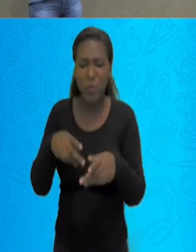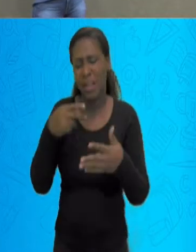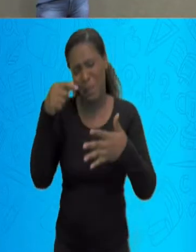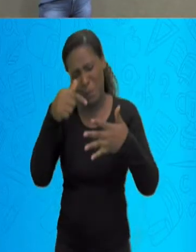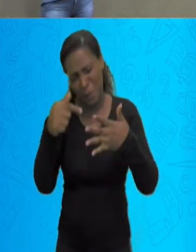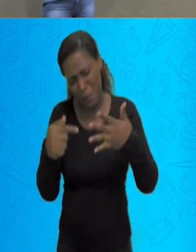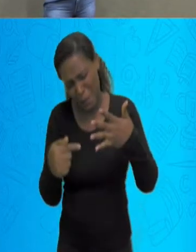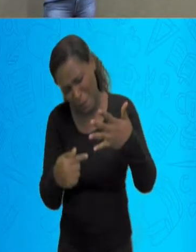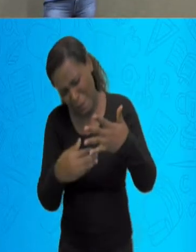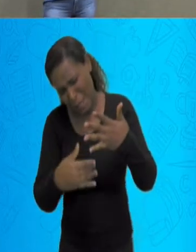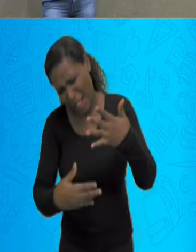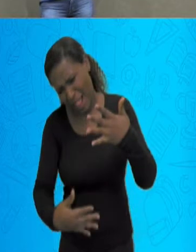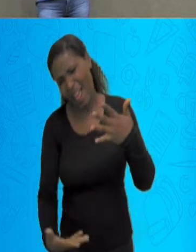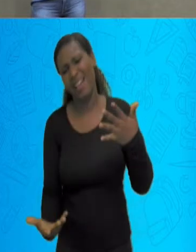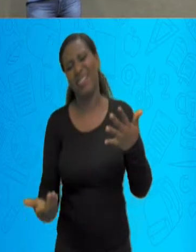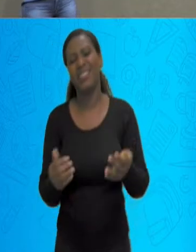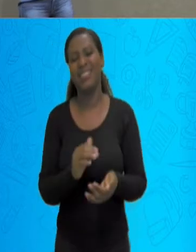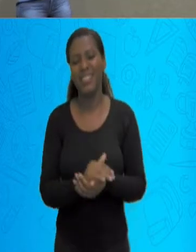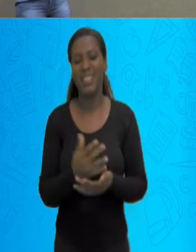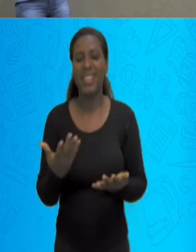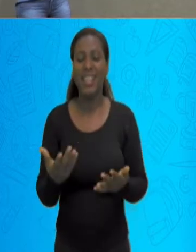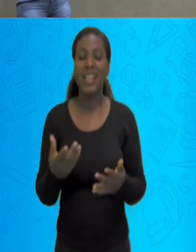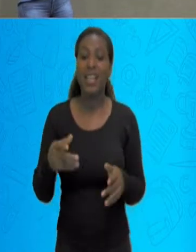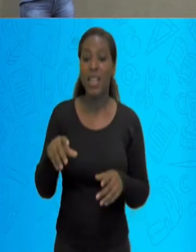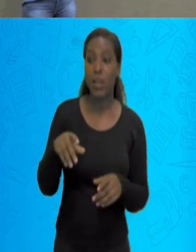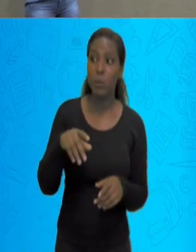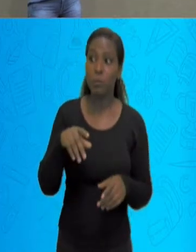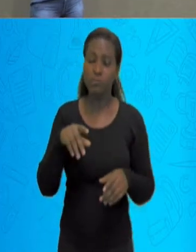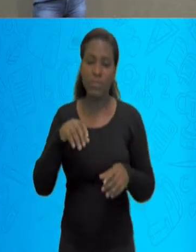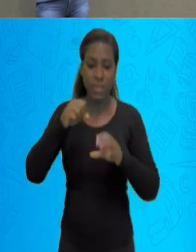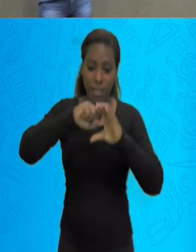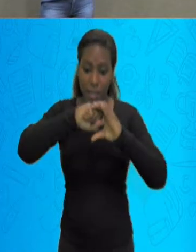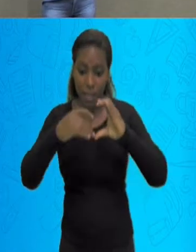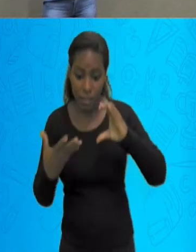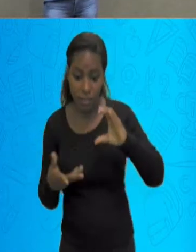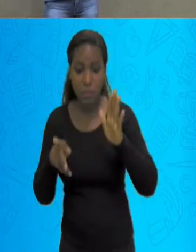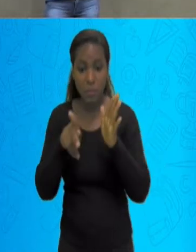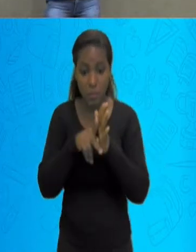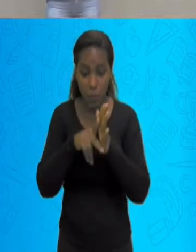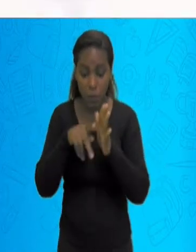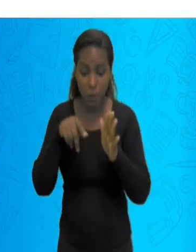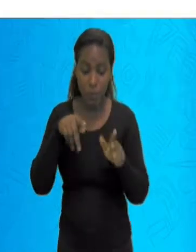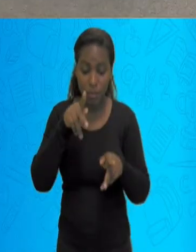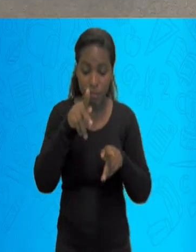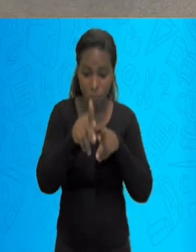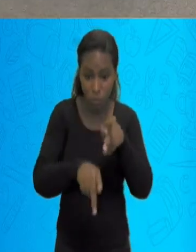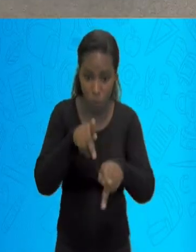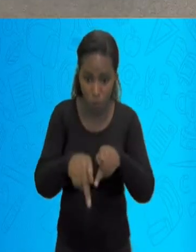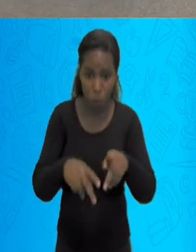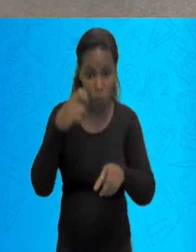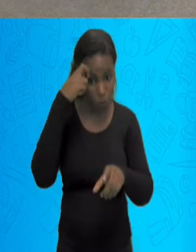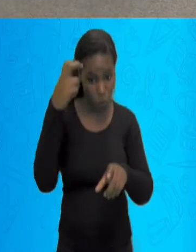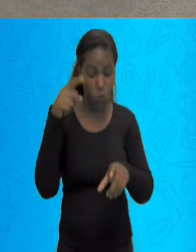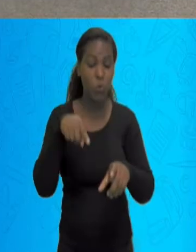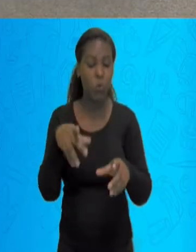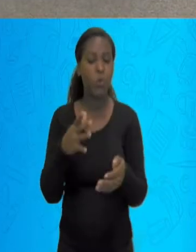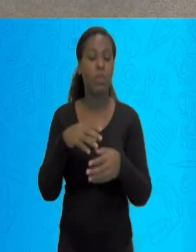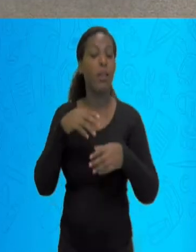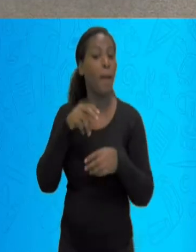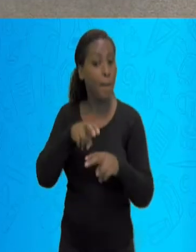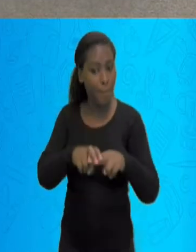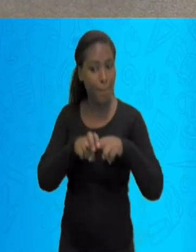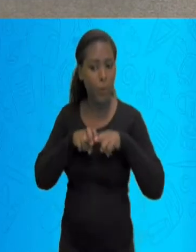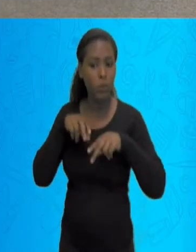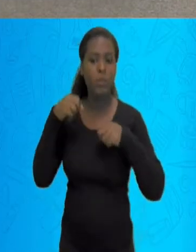São partes importantes da cultura de um povo, por isso devem ser preservados. Então, o